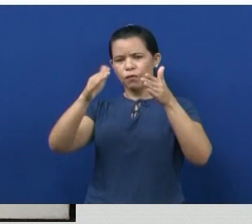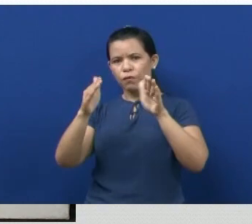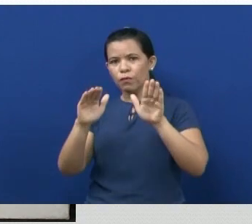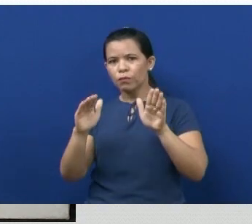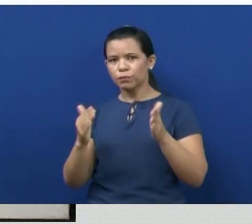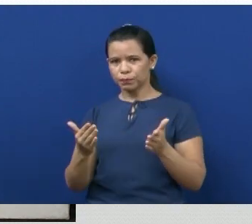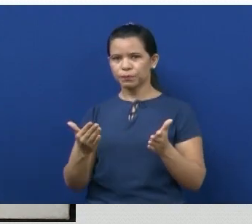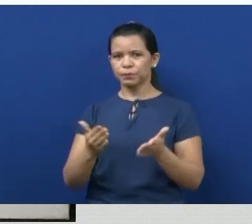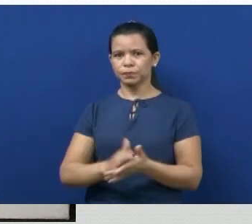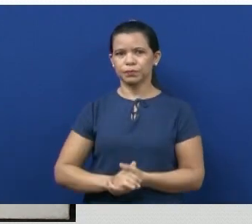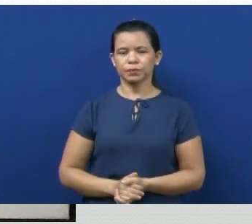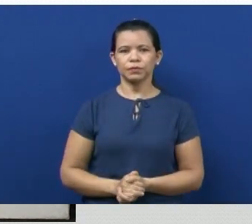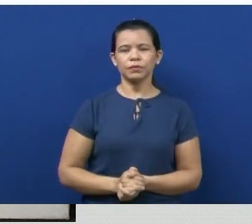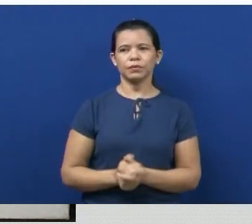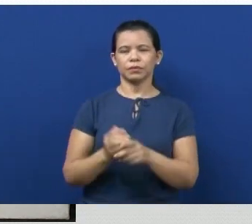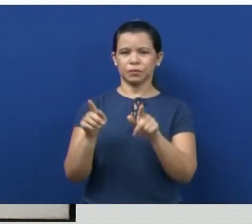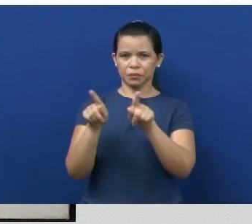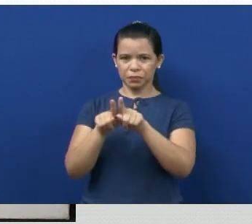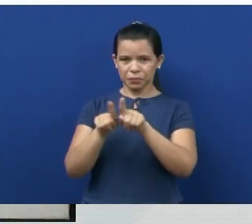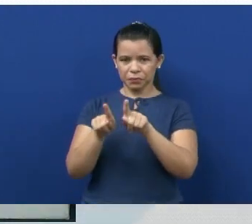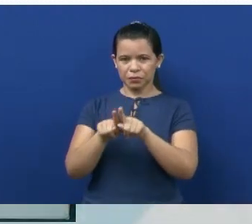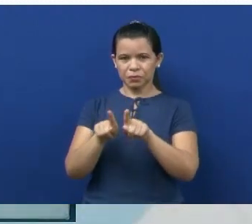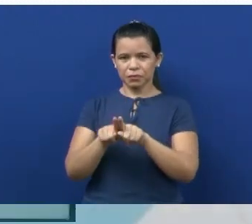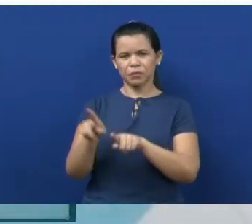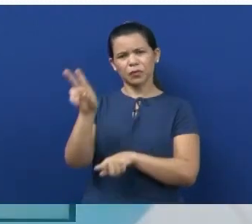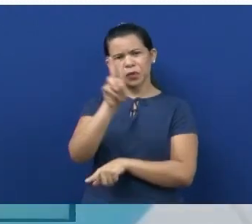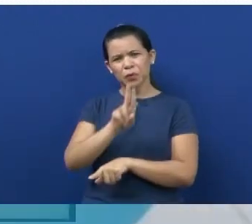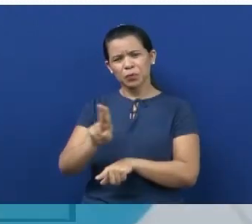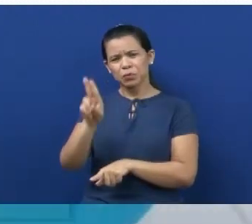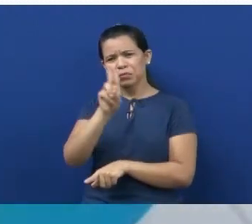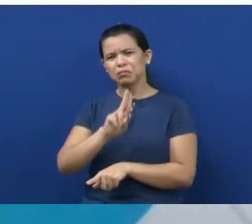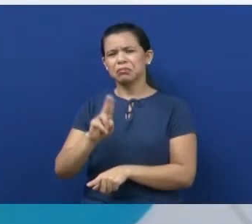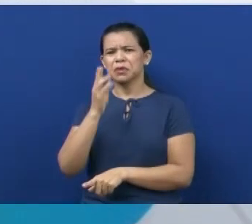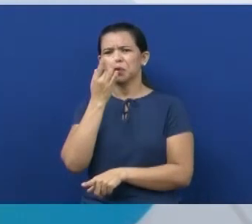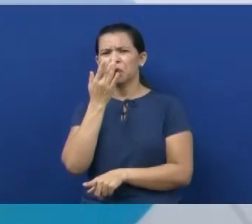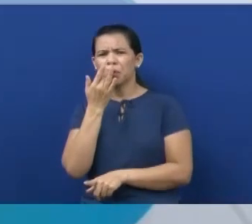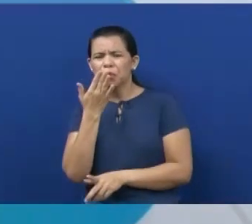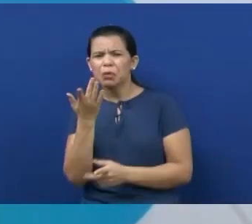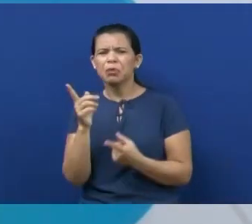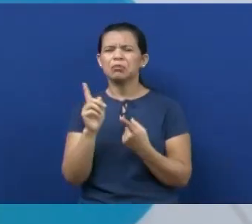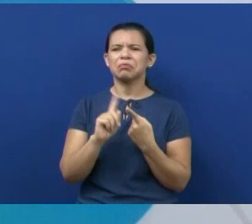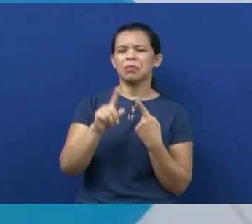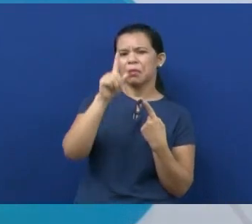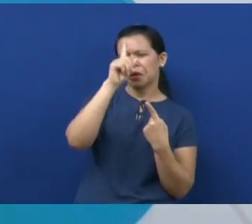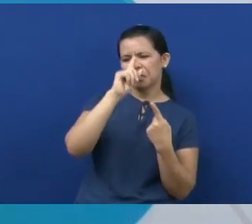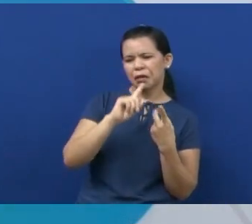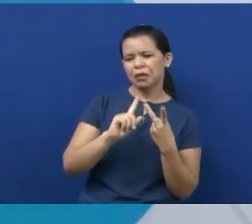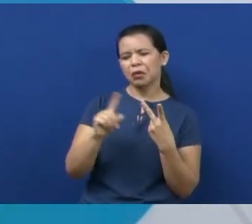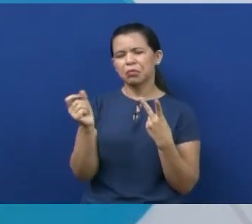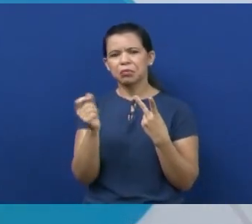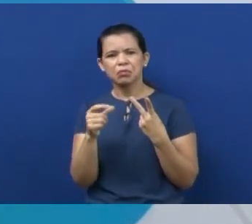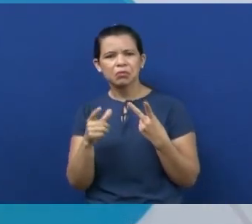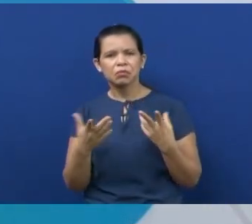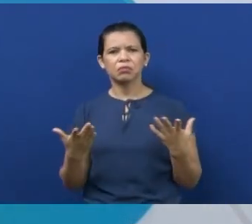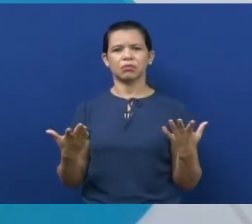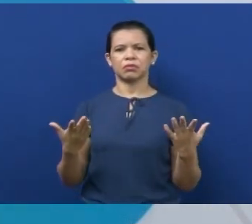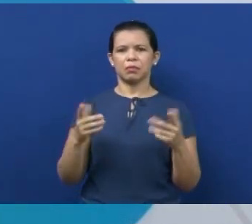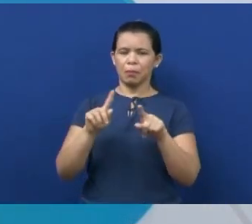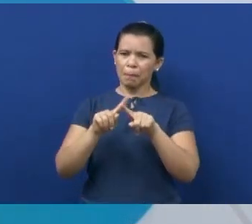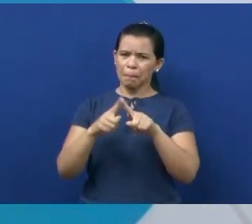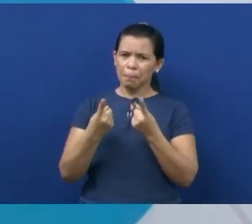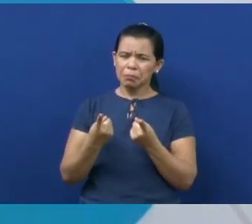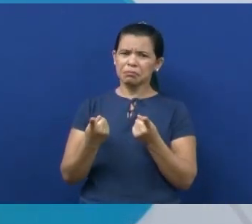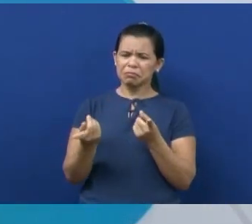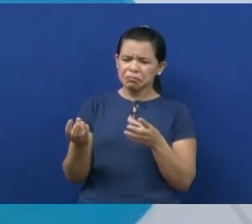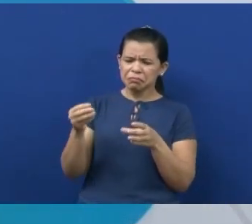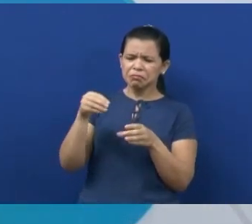ok? E também faz uso de algumas cores, como o amarelo, como o azul, mas em si a obra tem